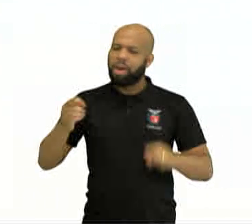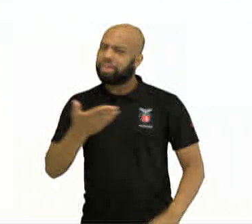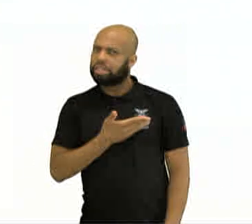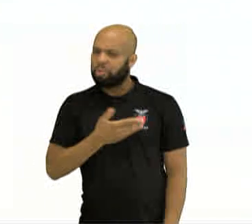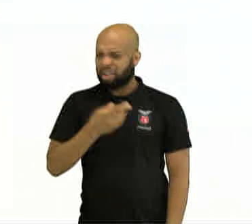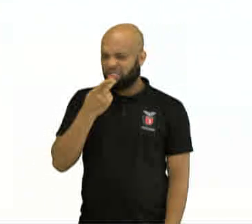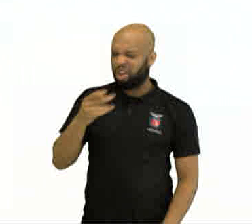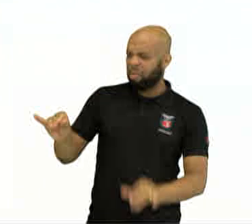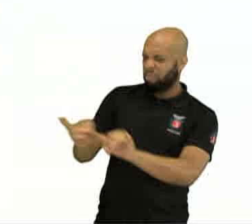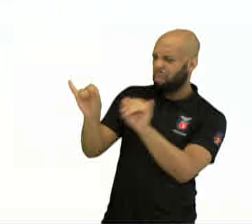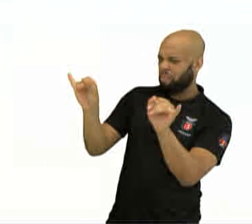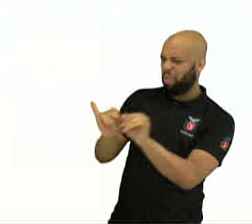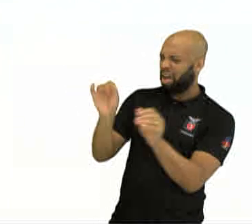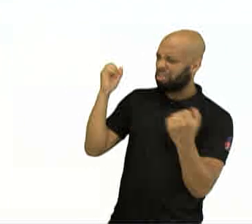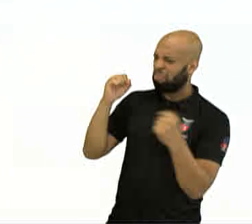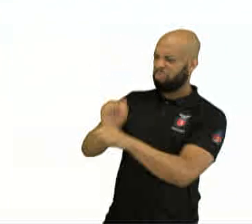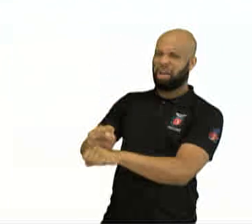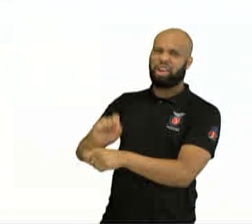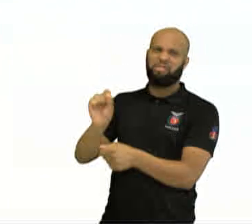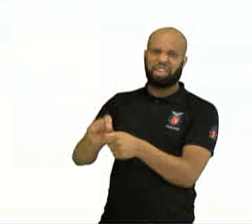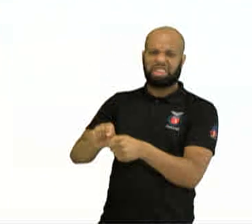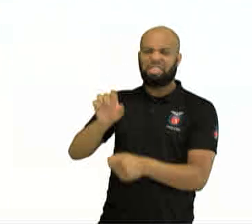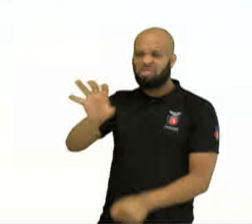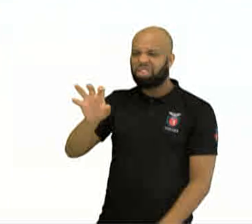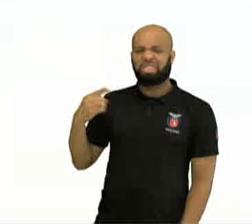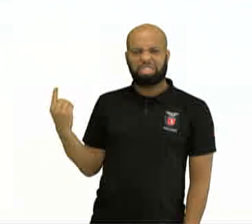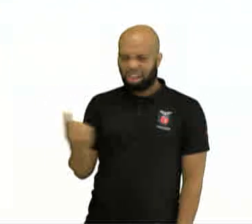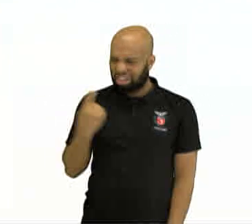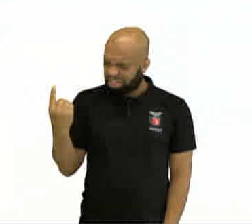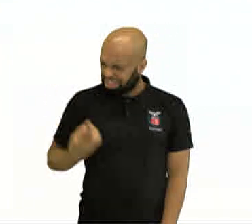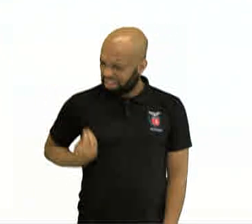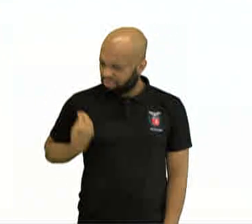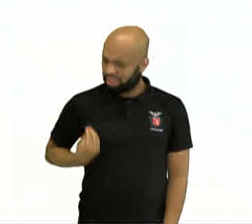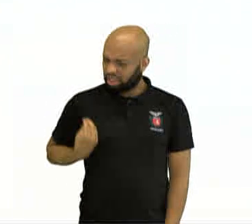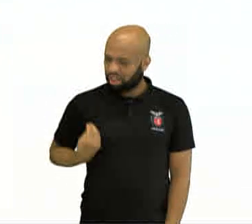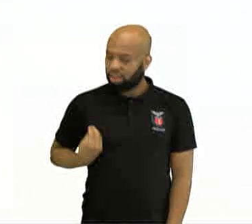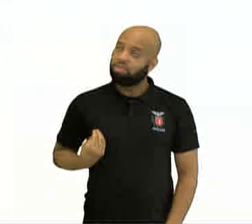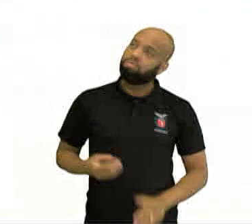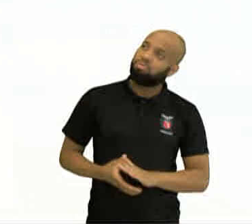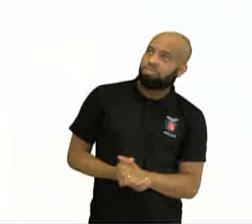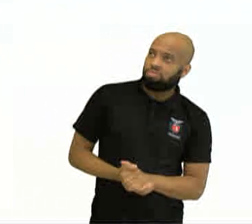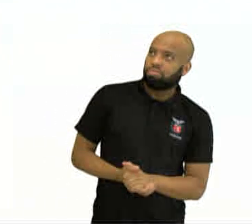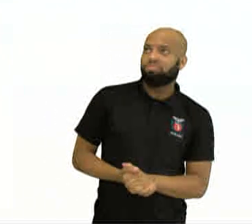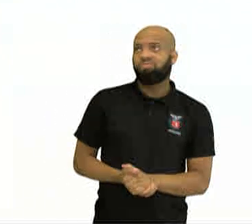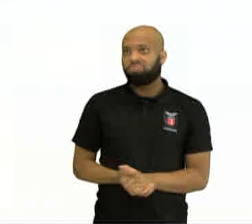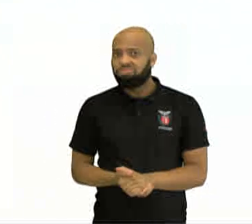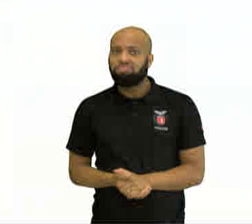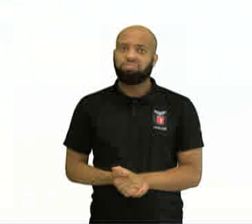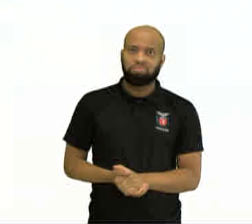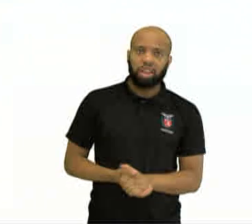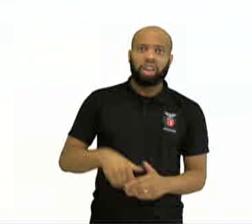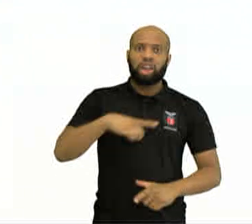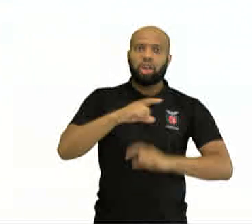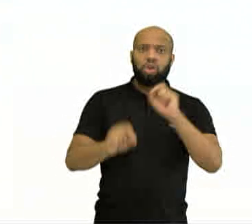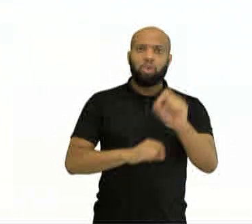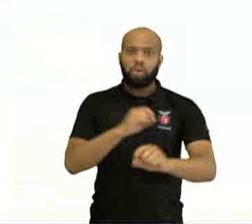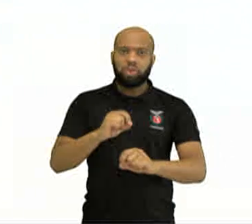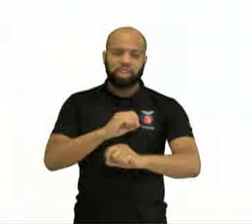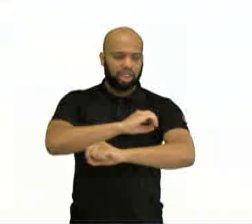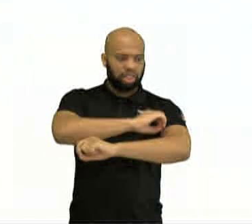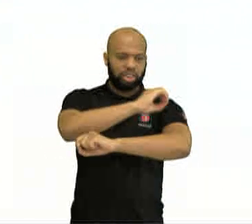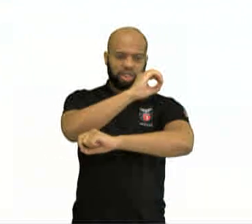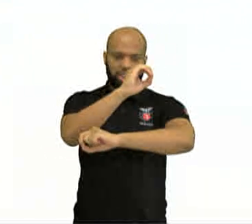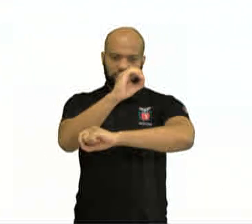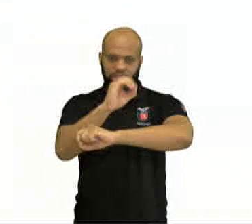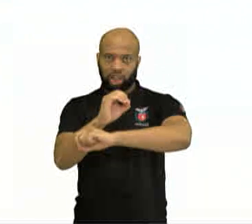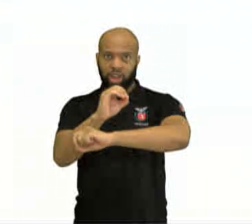era bobagem fazer isso quando se mora sozinha. Olhou com mais vagar. Na luz do fim da tarde, notou que sua